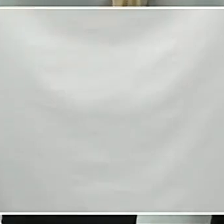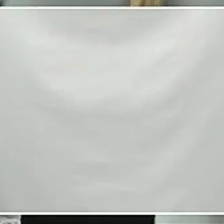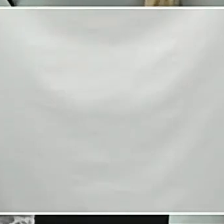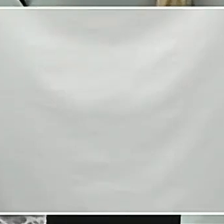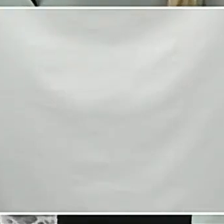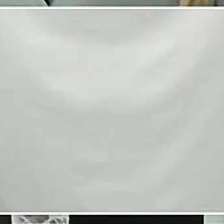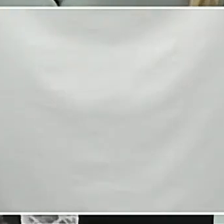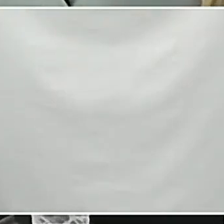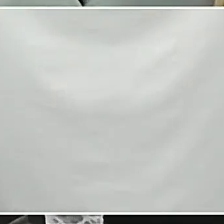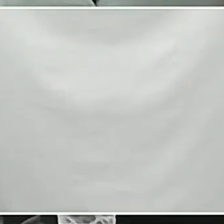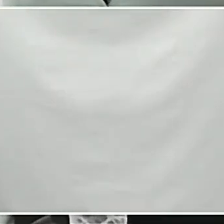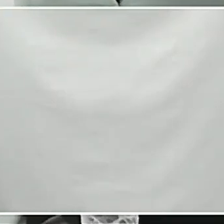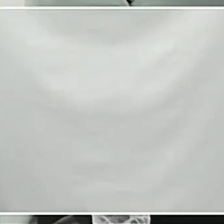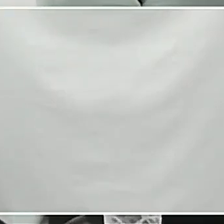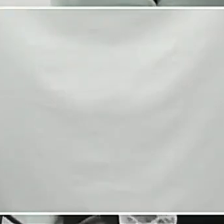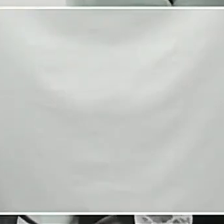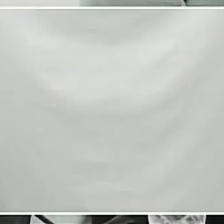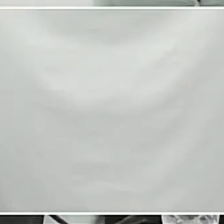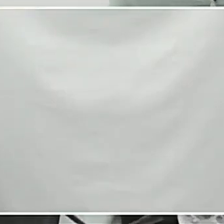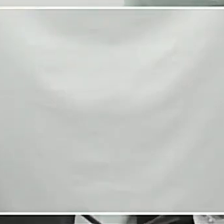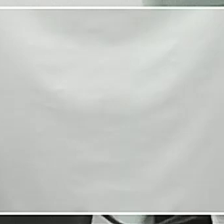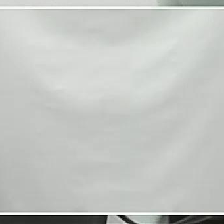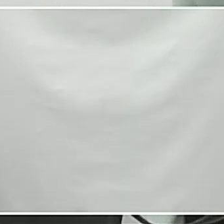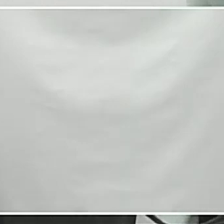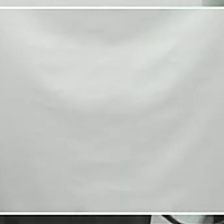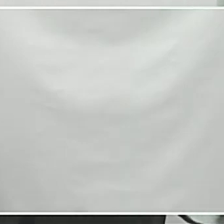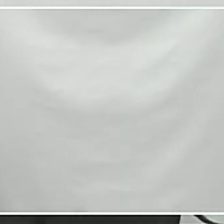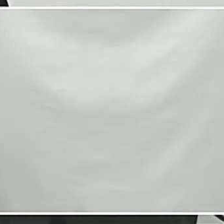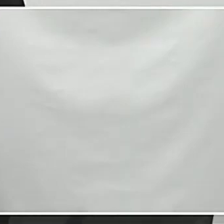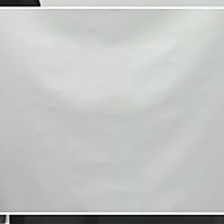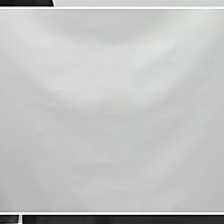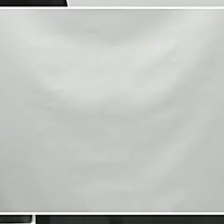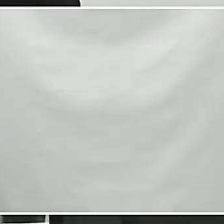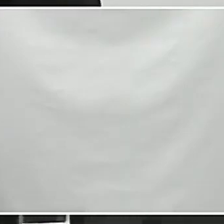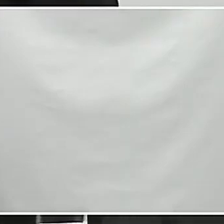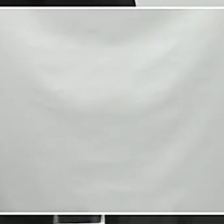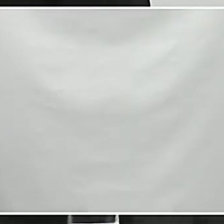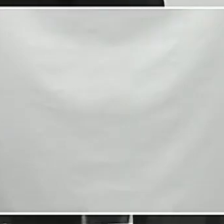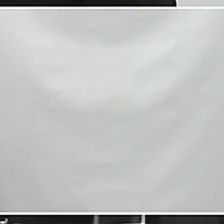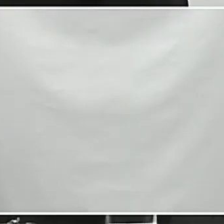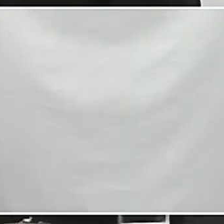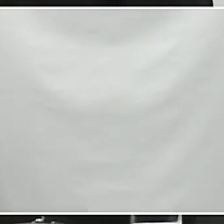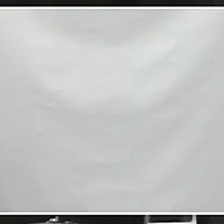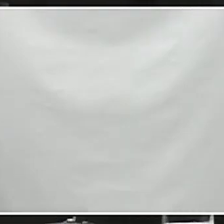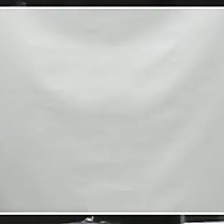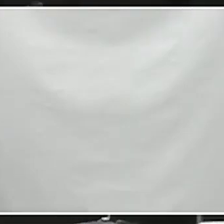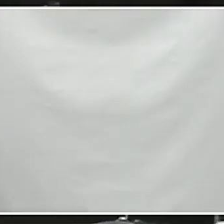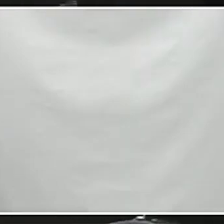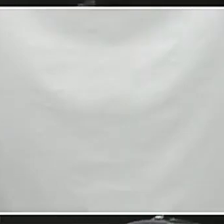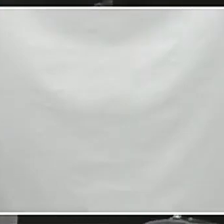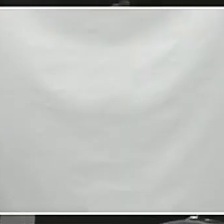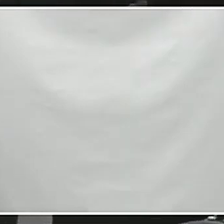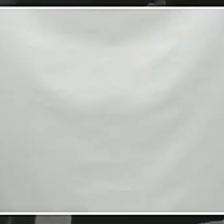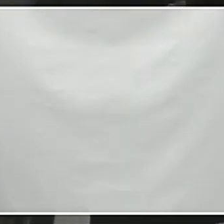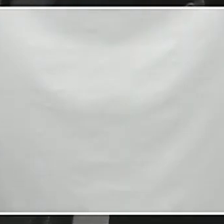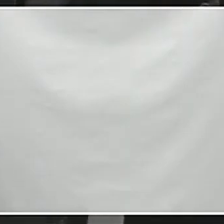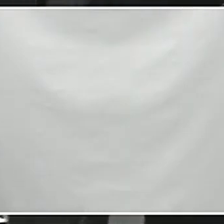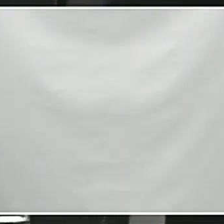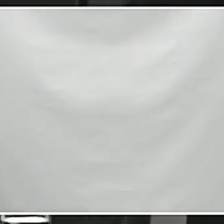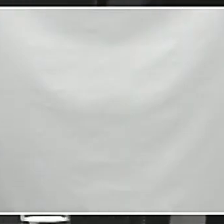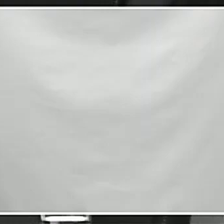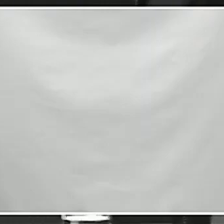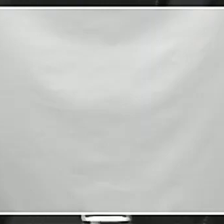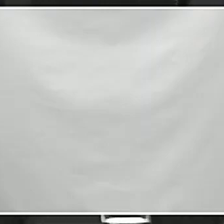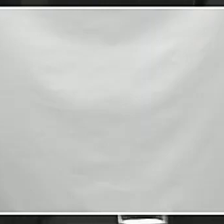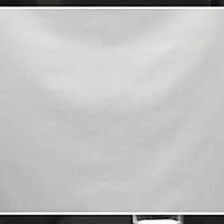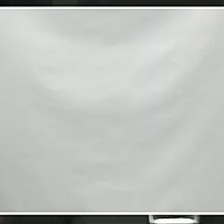mais que a vida Teus risonhos e os campos têm mais flores Nossos bosques têm